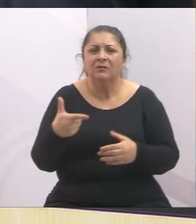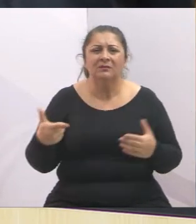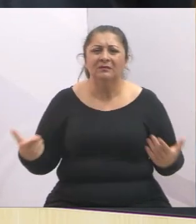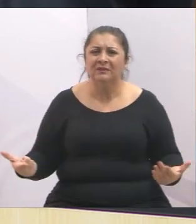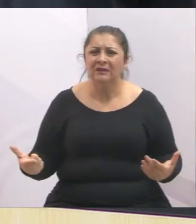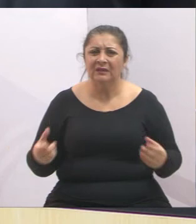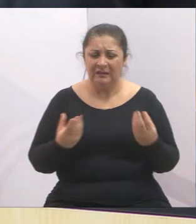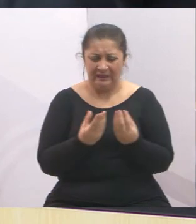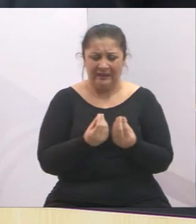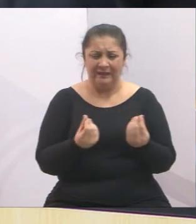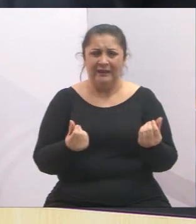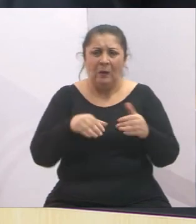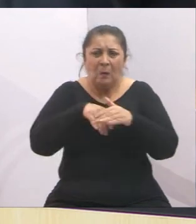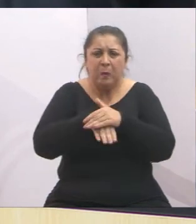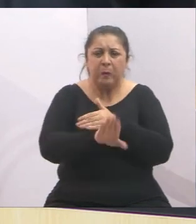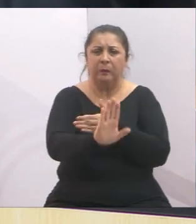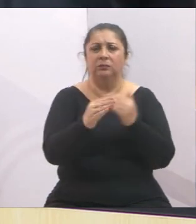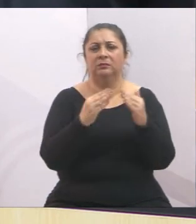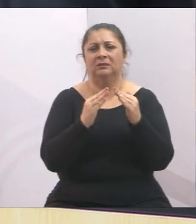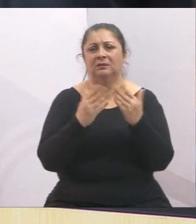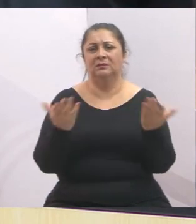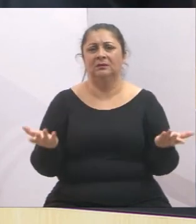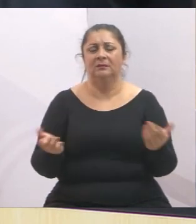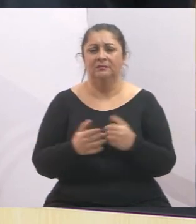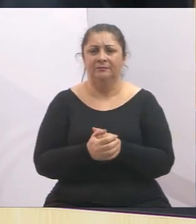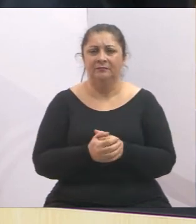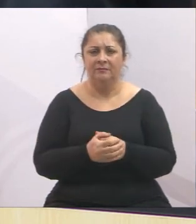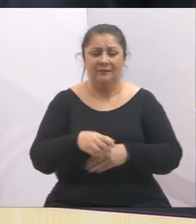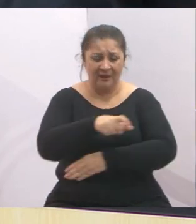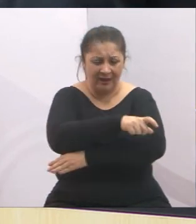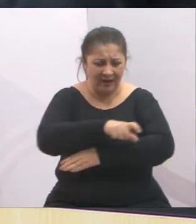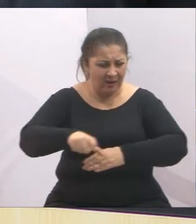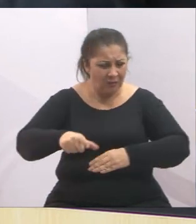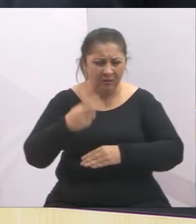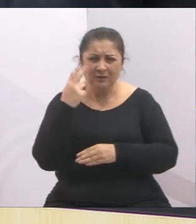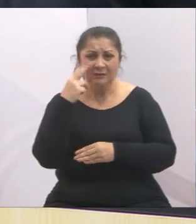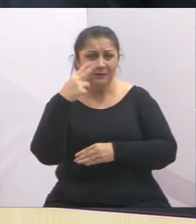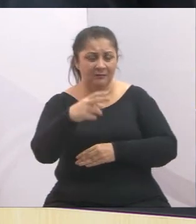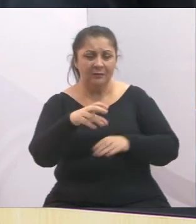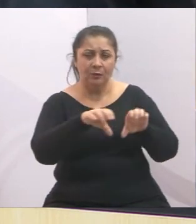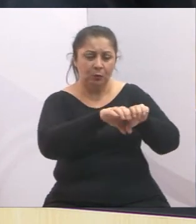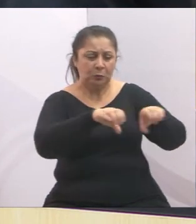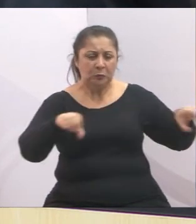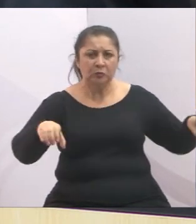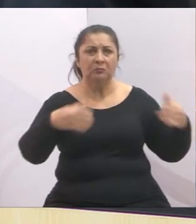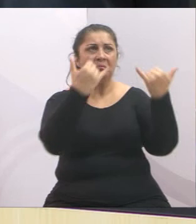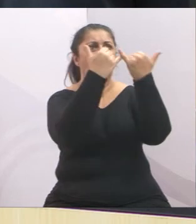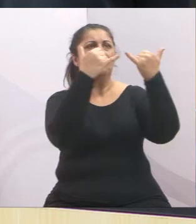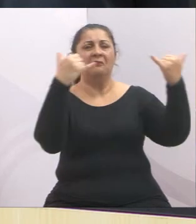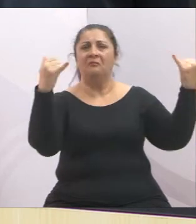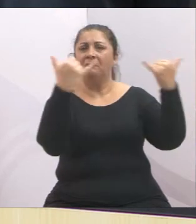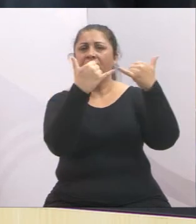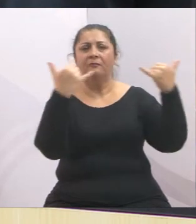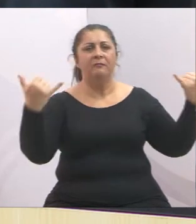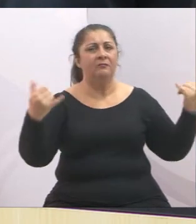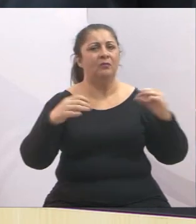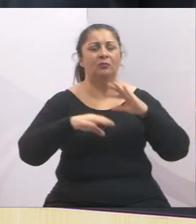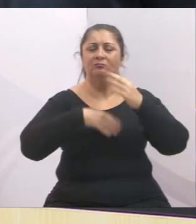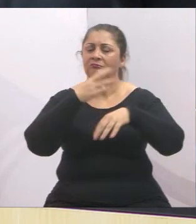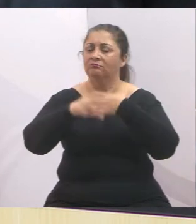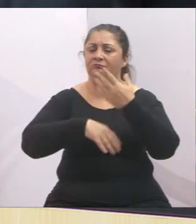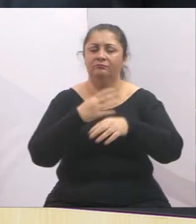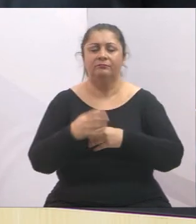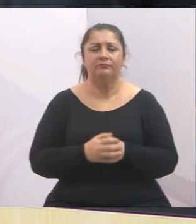que invadem a casa. A rua, assoreamento visível, revisão geral na parte elétrica. Ações, poder